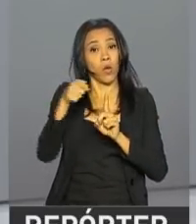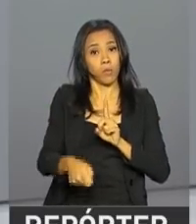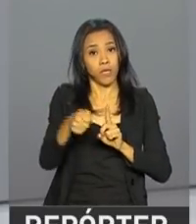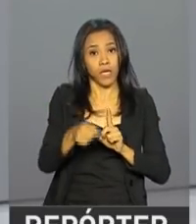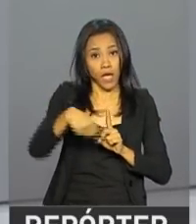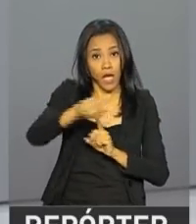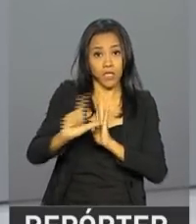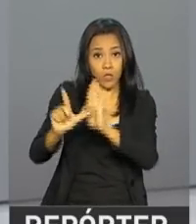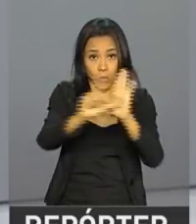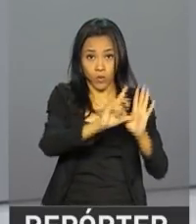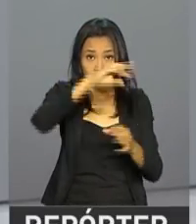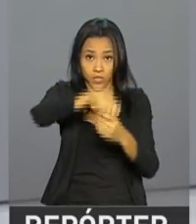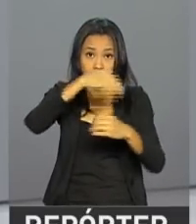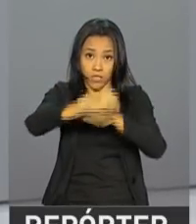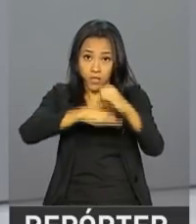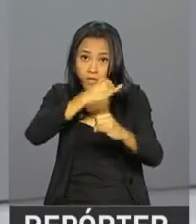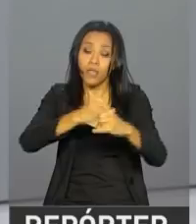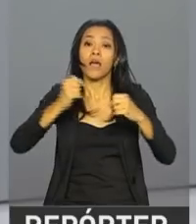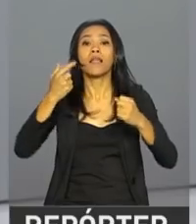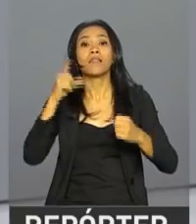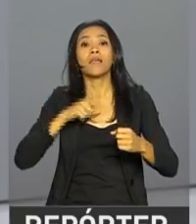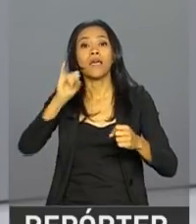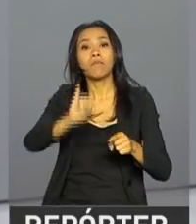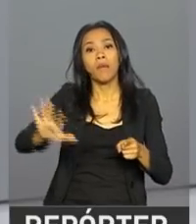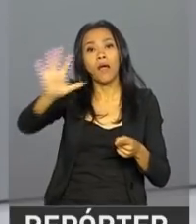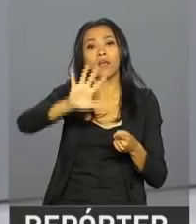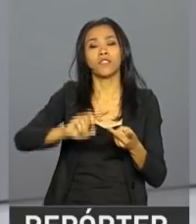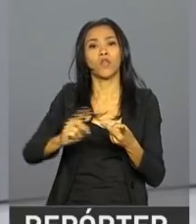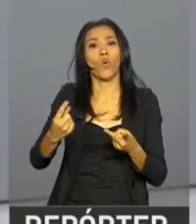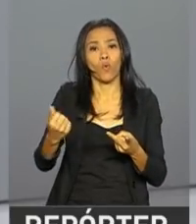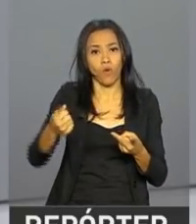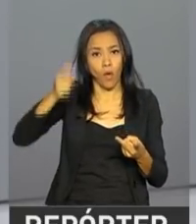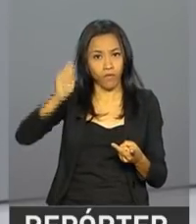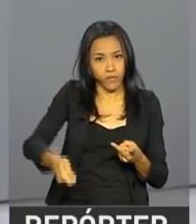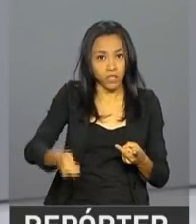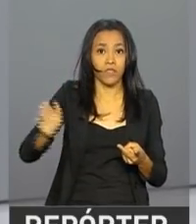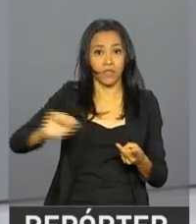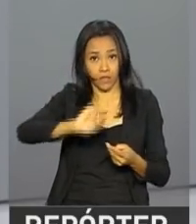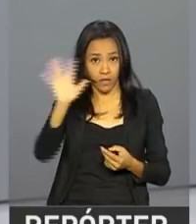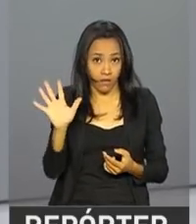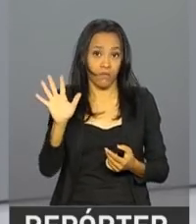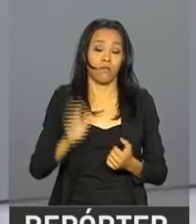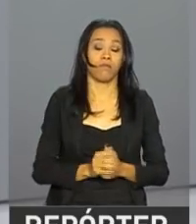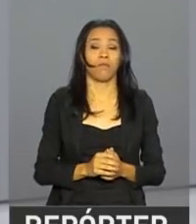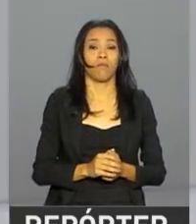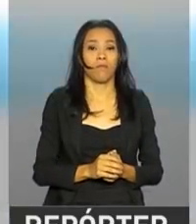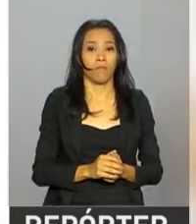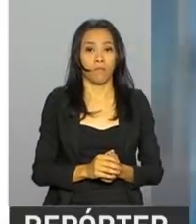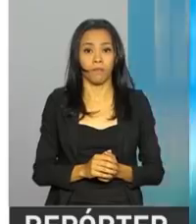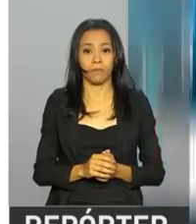lojas que atuam na internet mas porém a imagem os preços à vista do produto de forma clara e legível